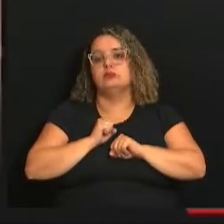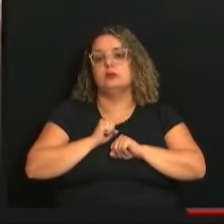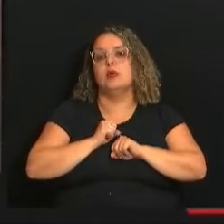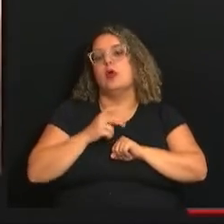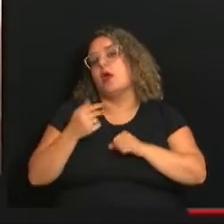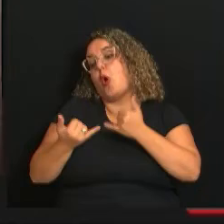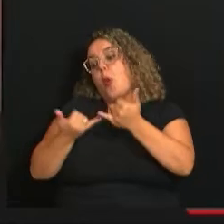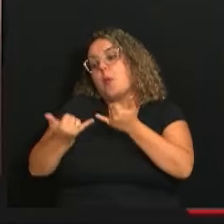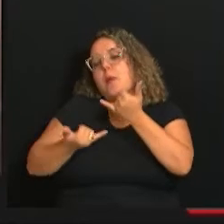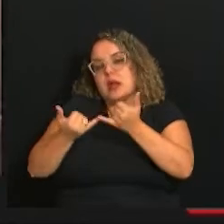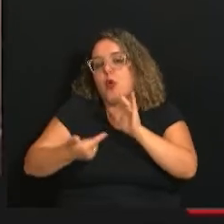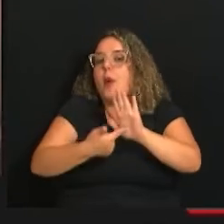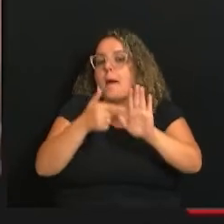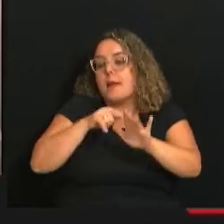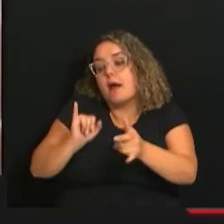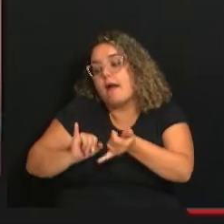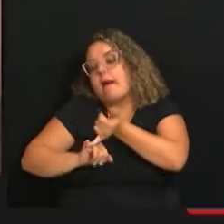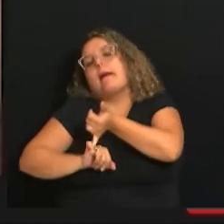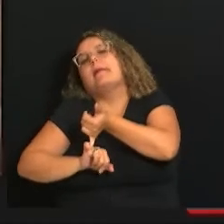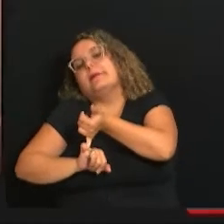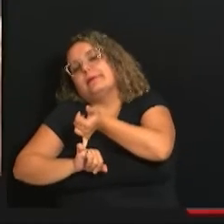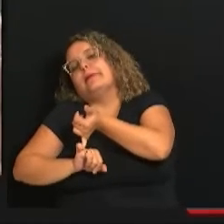e eu não conseguia mais dar conta.